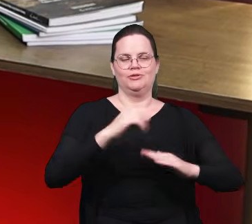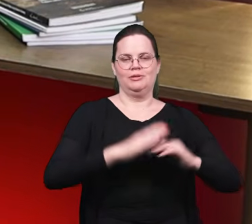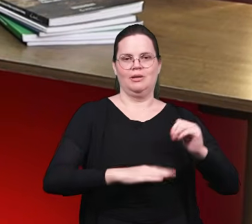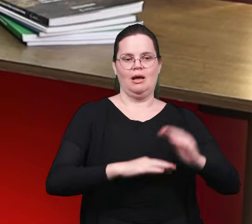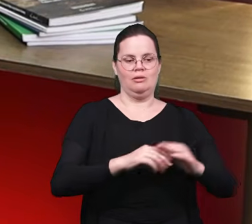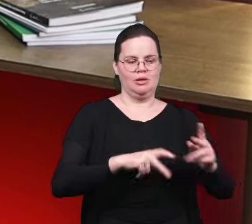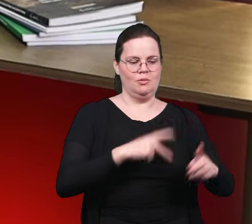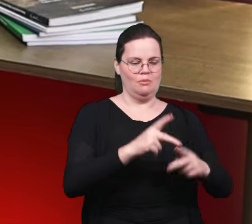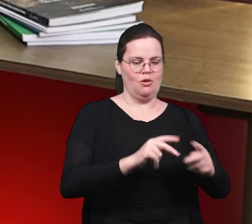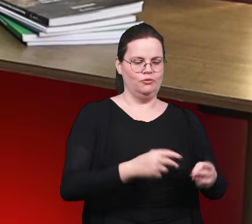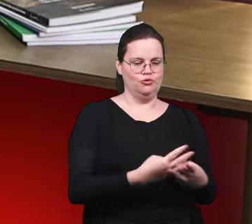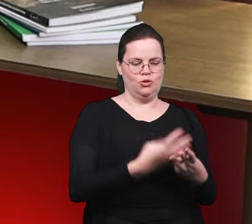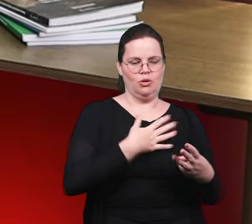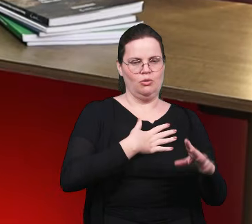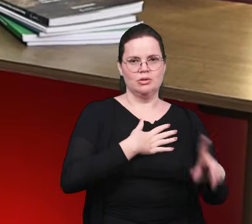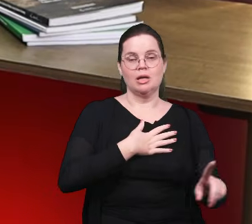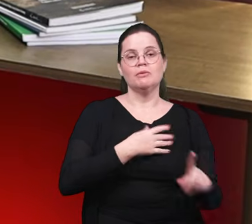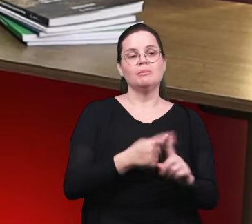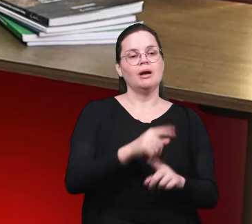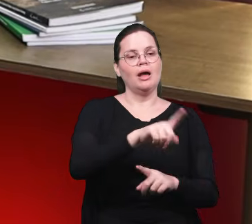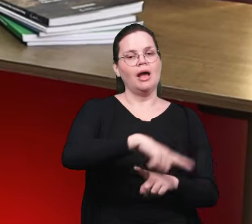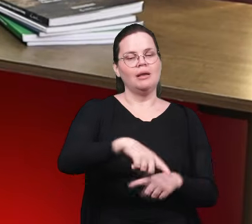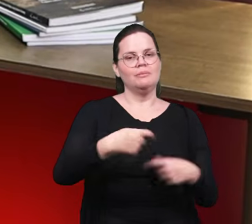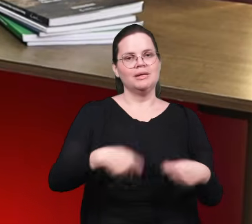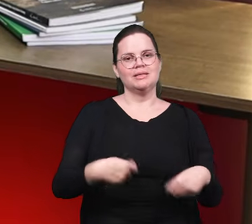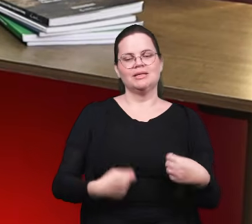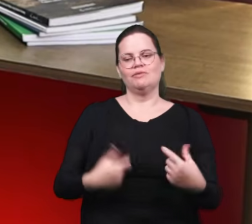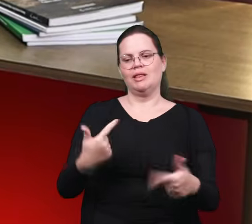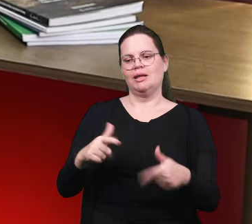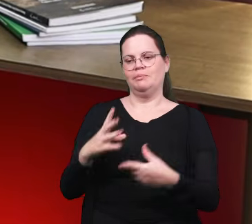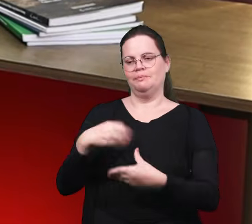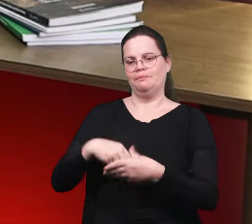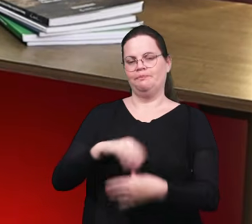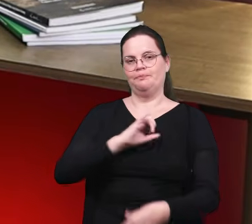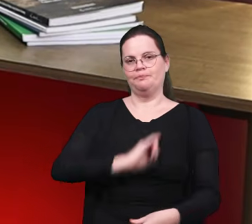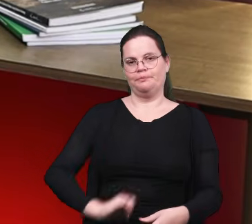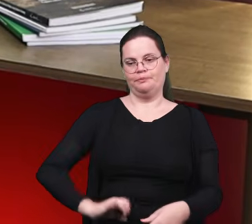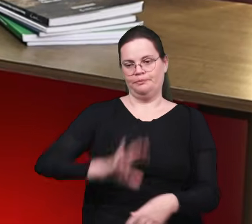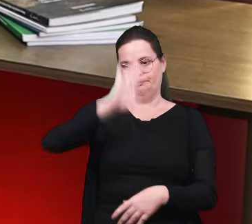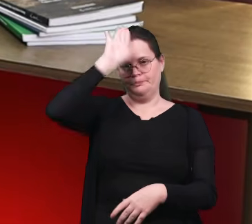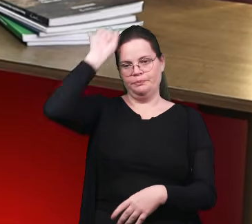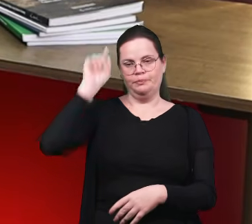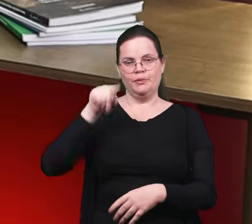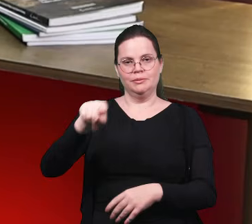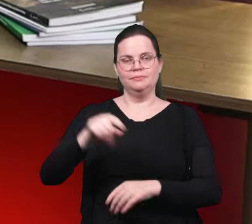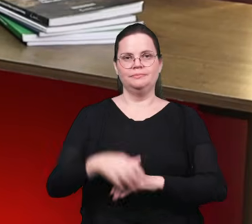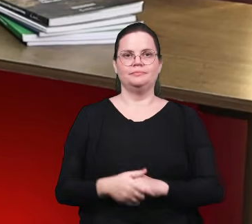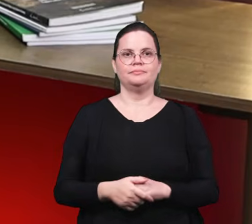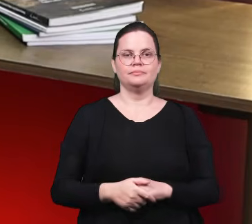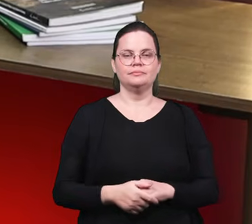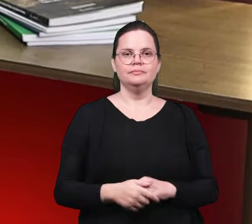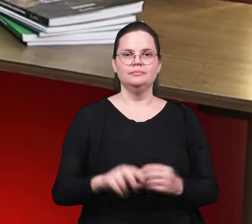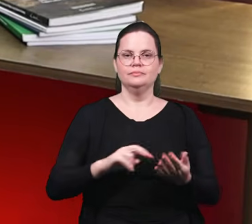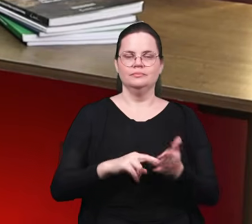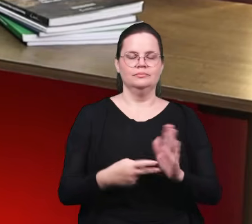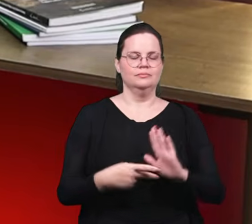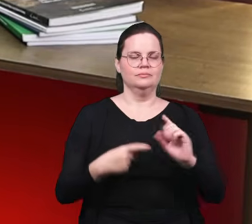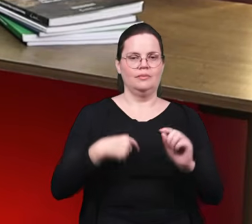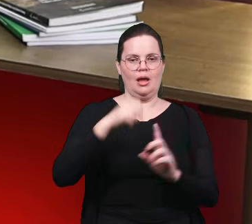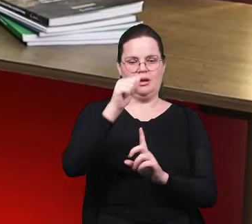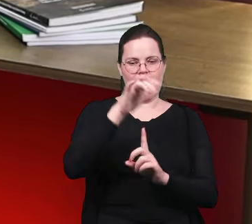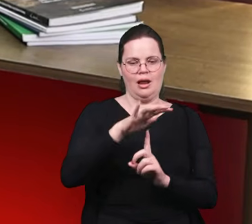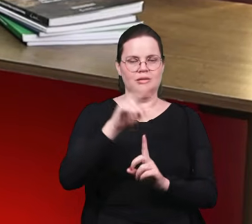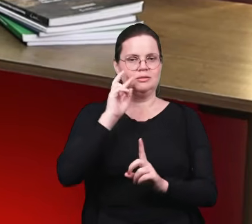de servir a nação que dominava sobre Israel. Sim. E mostrando ali que a graça, né, a salvação em